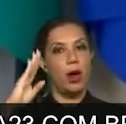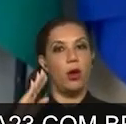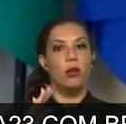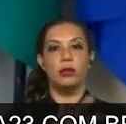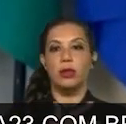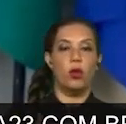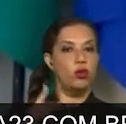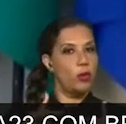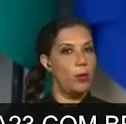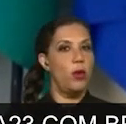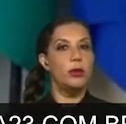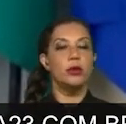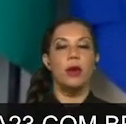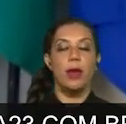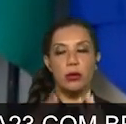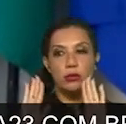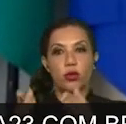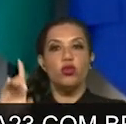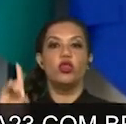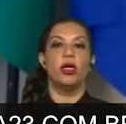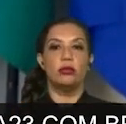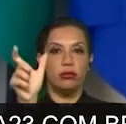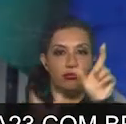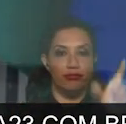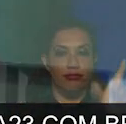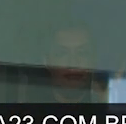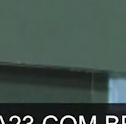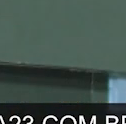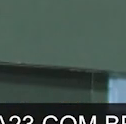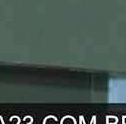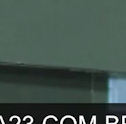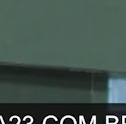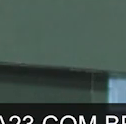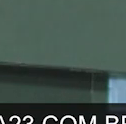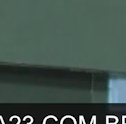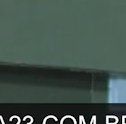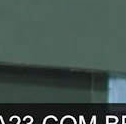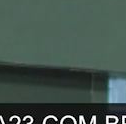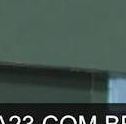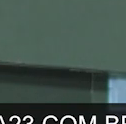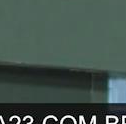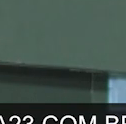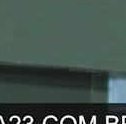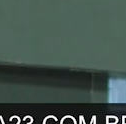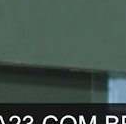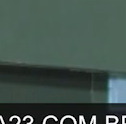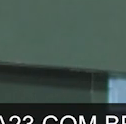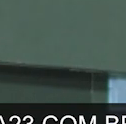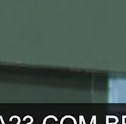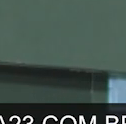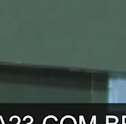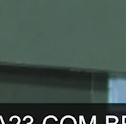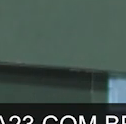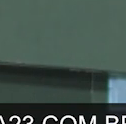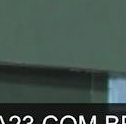pública e também em prol do direito dos consumidores. Pois é, todo cuidado é pouco, né? Tudo ao vivo aqui para você que nos